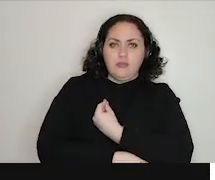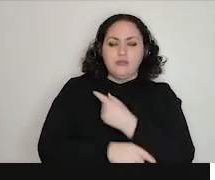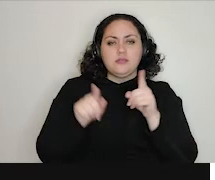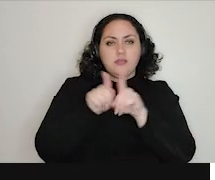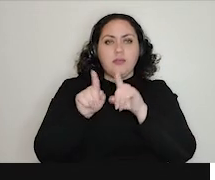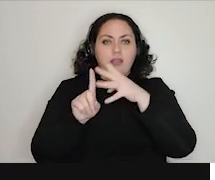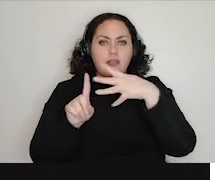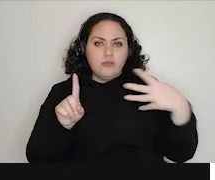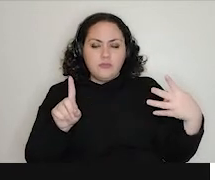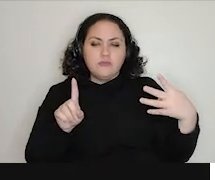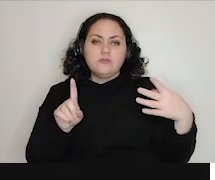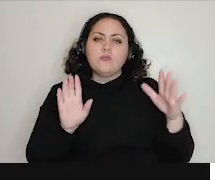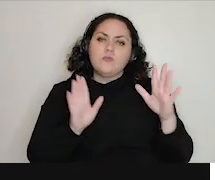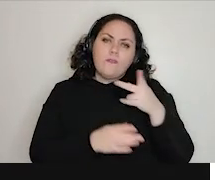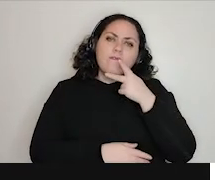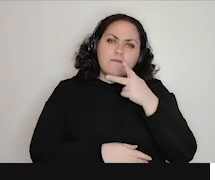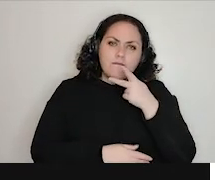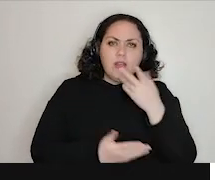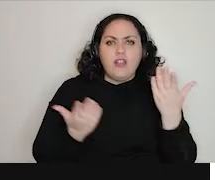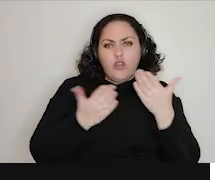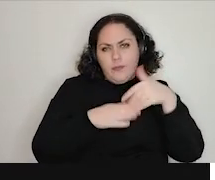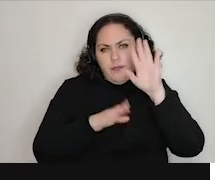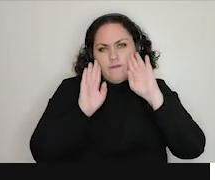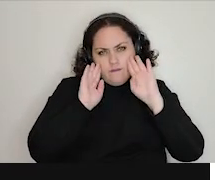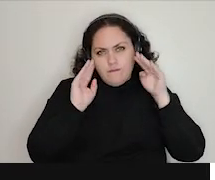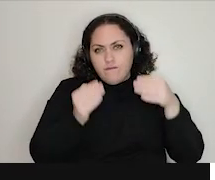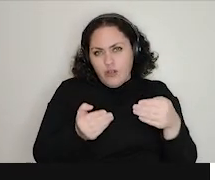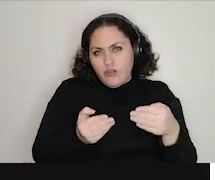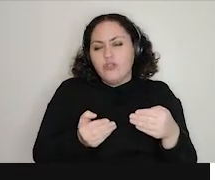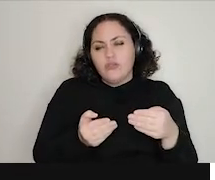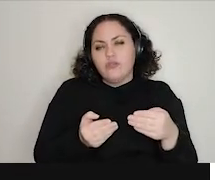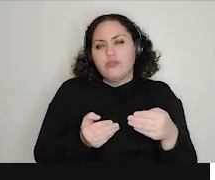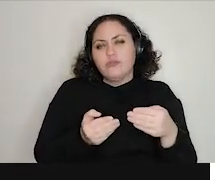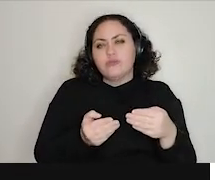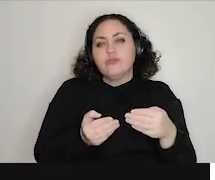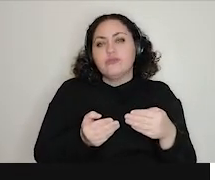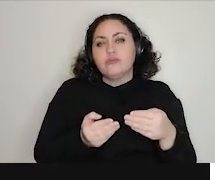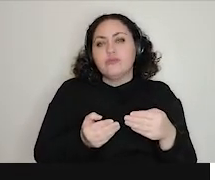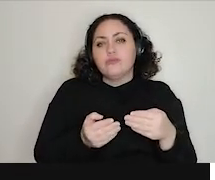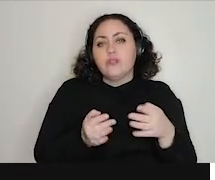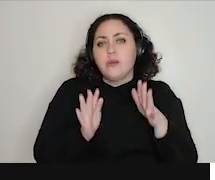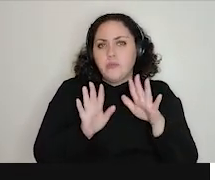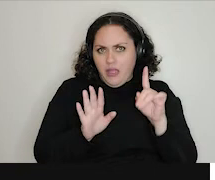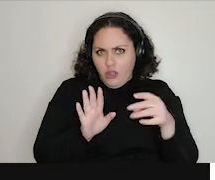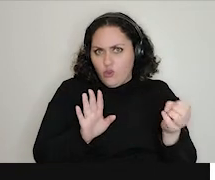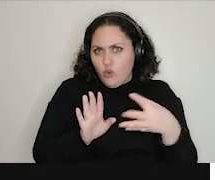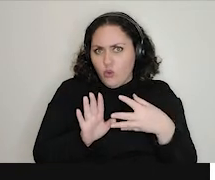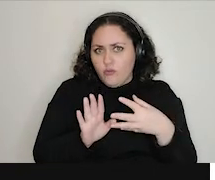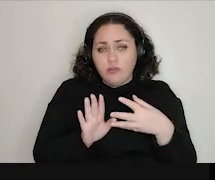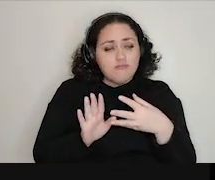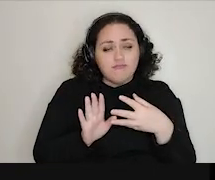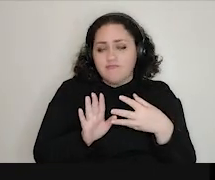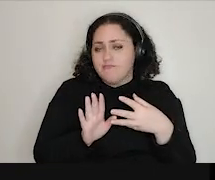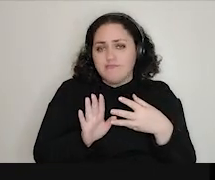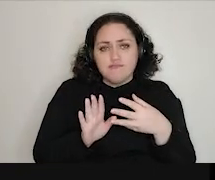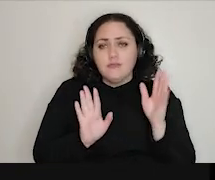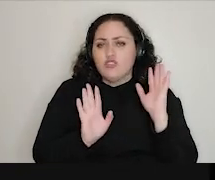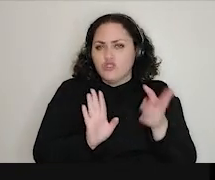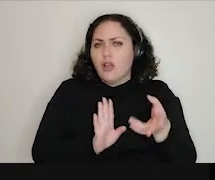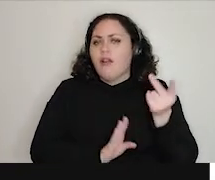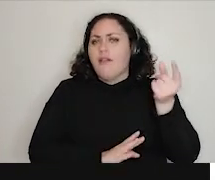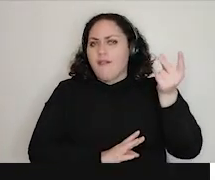trans, a população LGBT, embora a gente esteja falando com mais ênfase, hoje em dia, ela não é algo